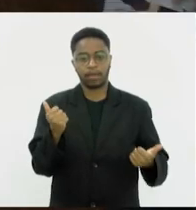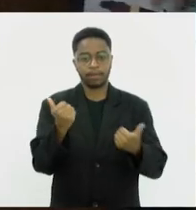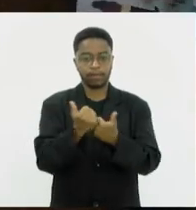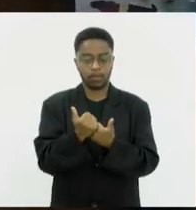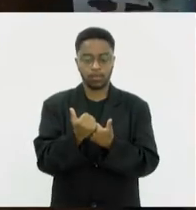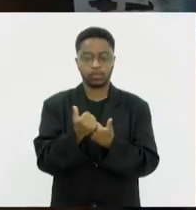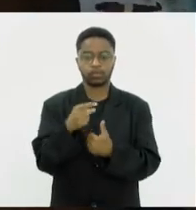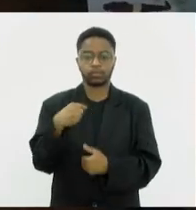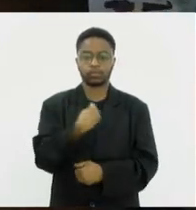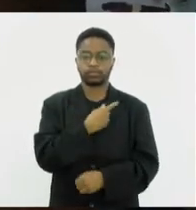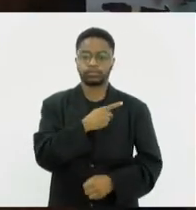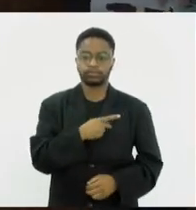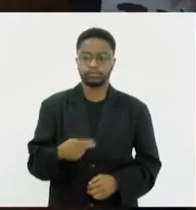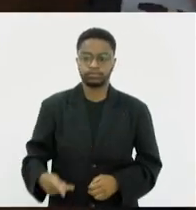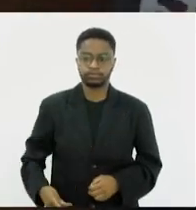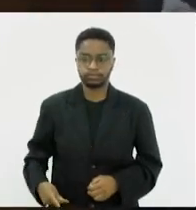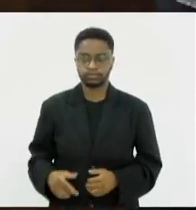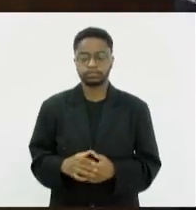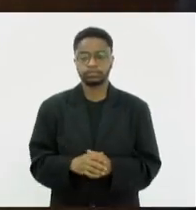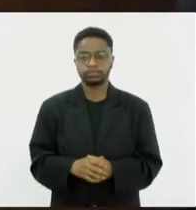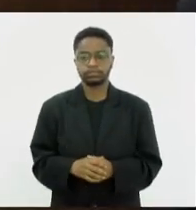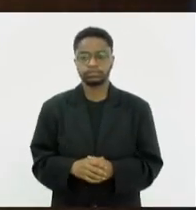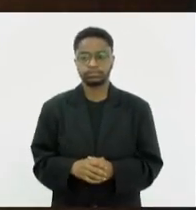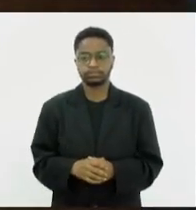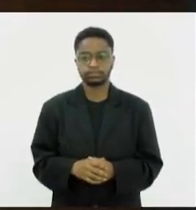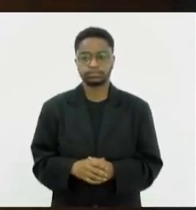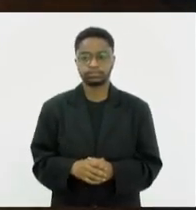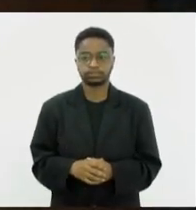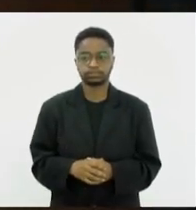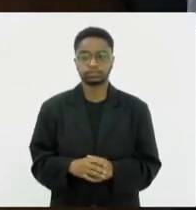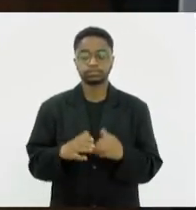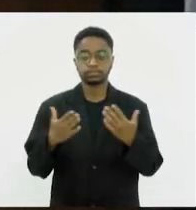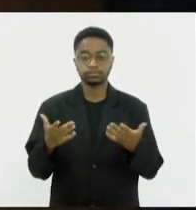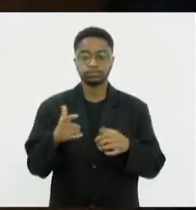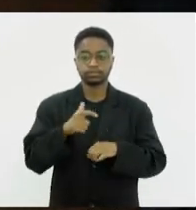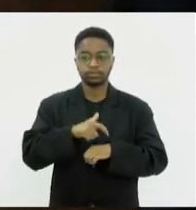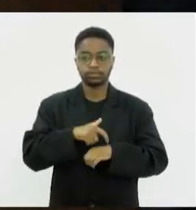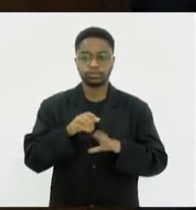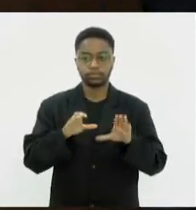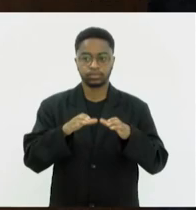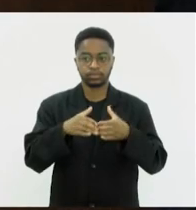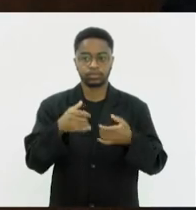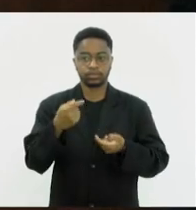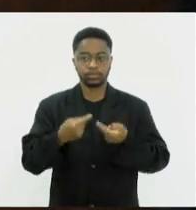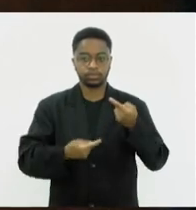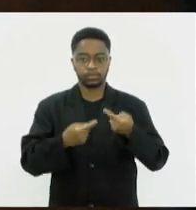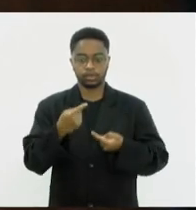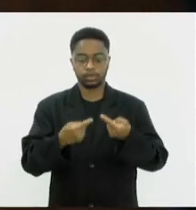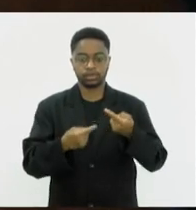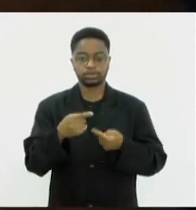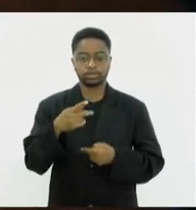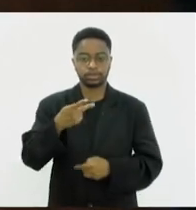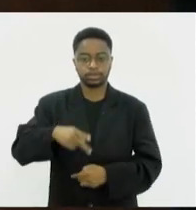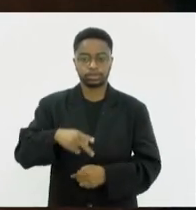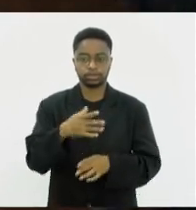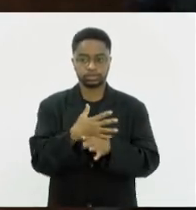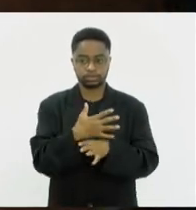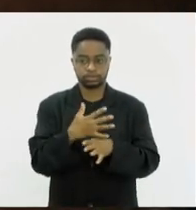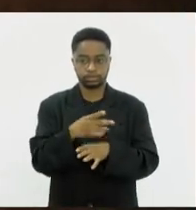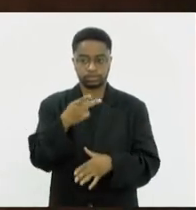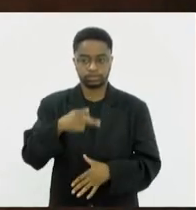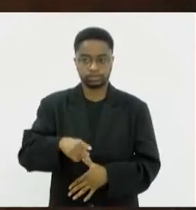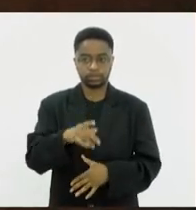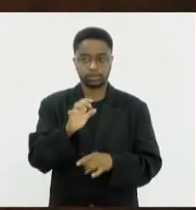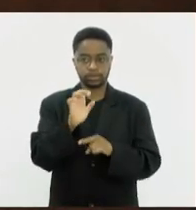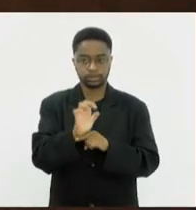ao nosso presidente. E quando a classe política da nossa cidade, do nosso estado,